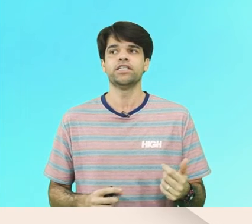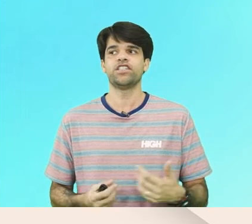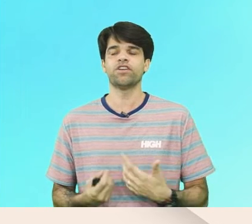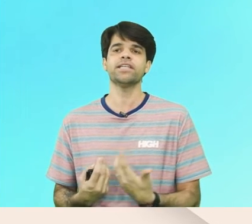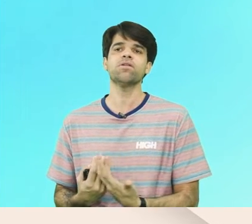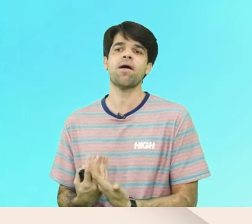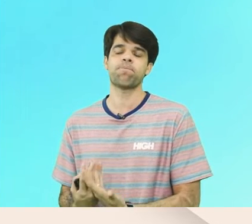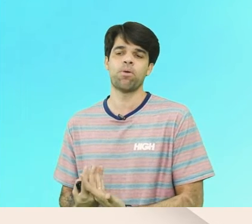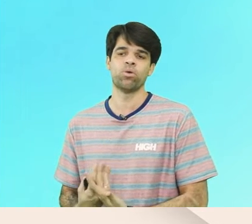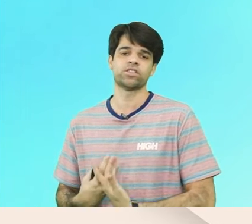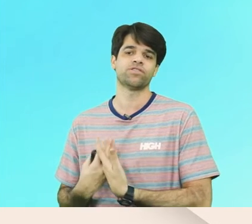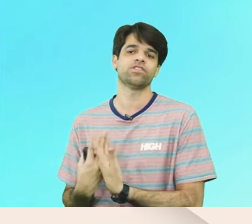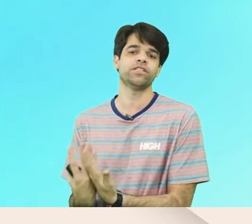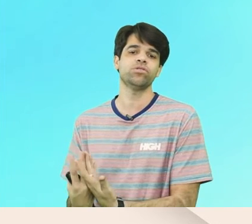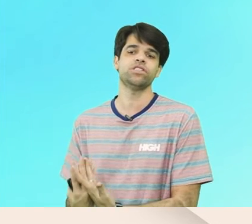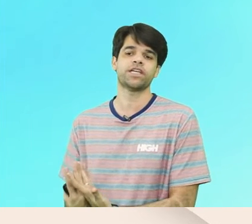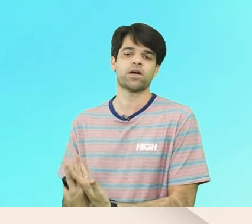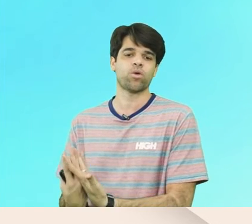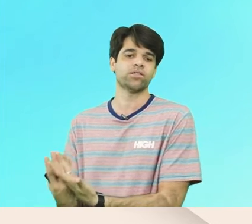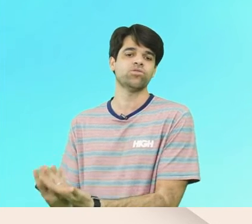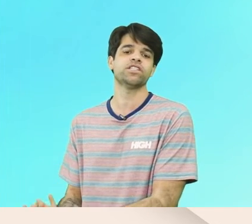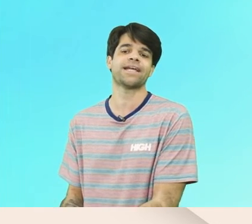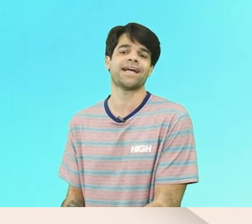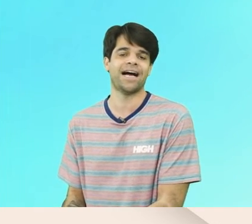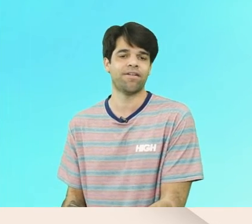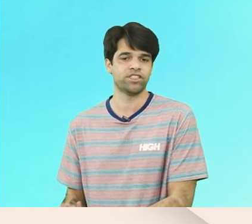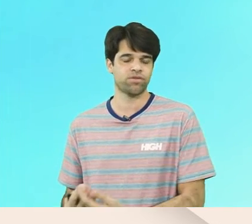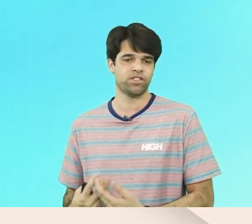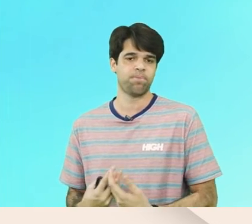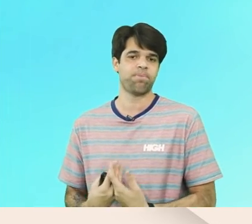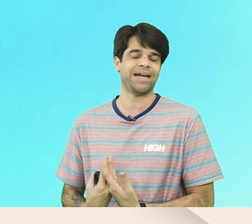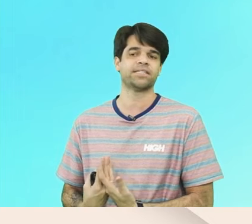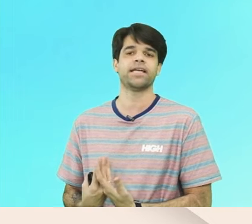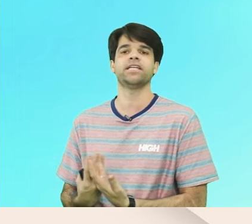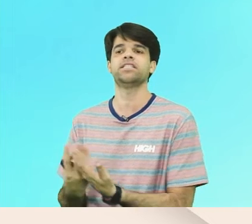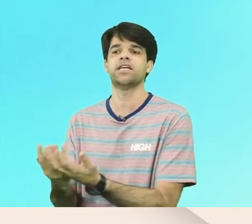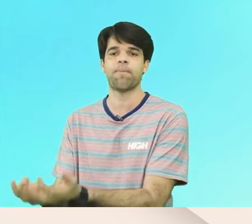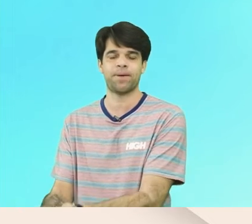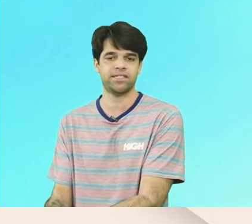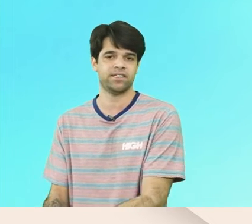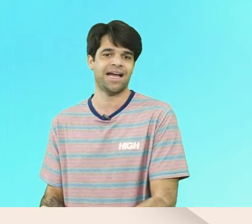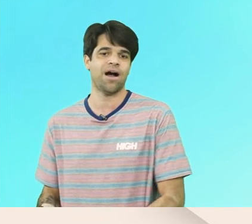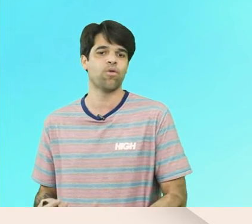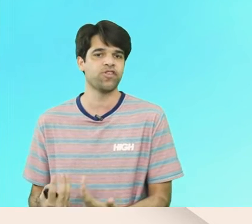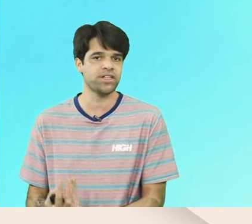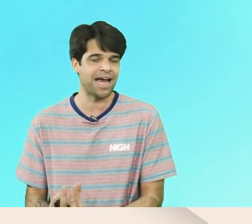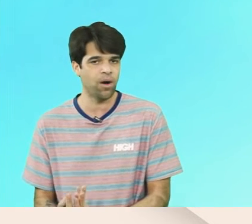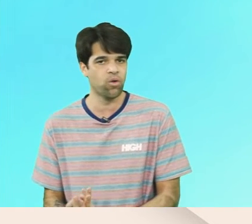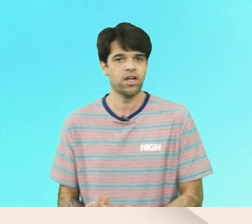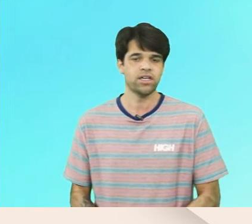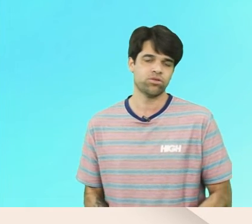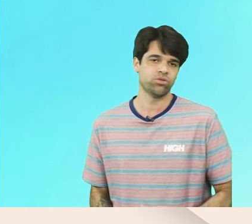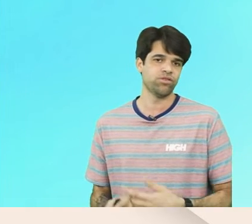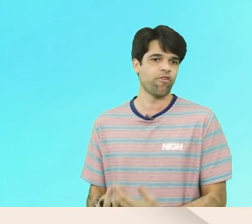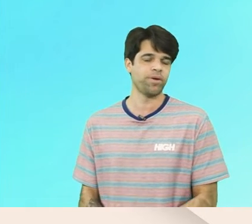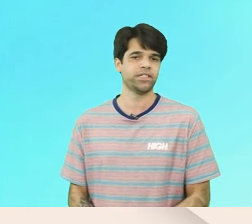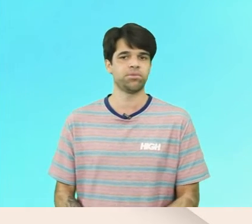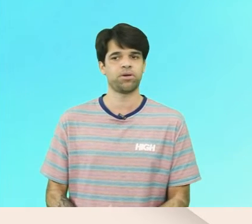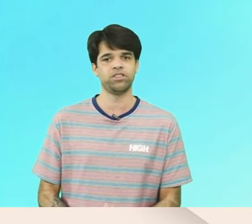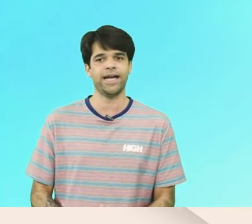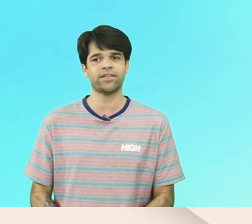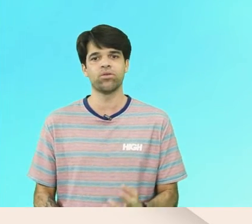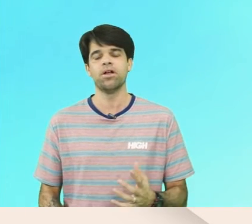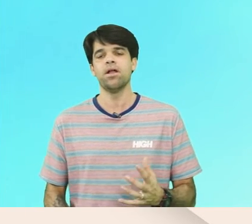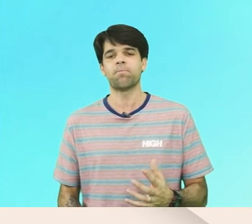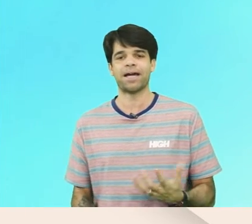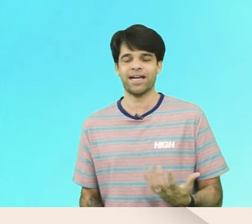objetivos, se você não aponta, se você não indica quais são os entregáveis que você pretende apresentar ao final do desenvolvimento